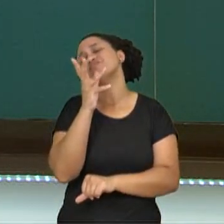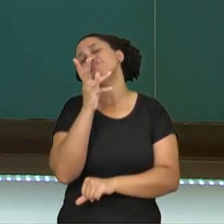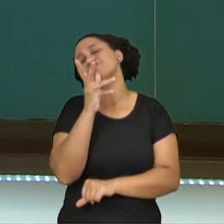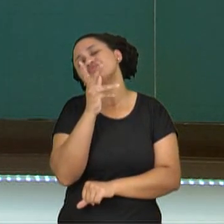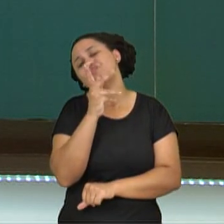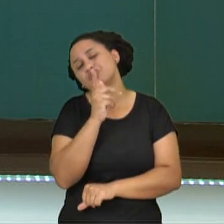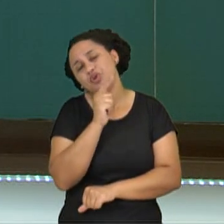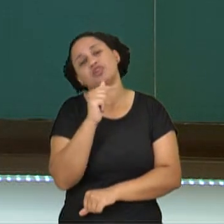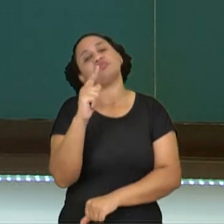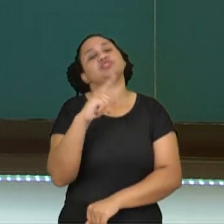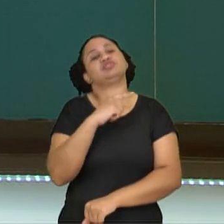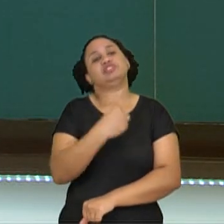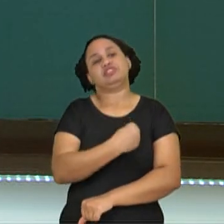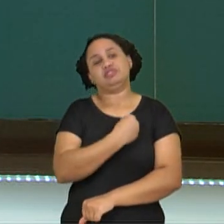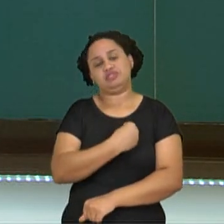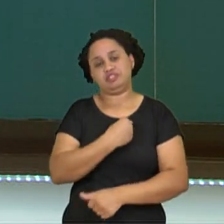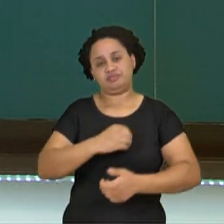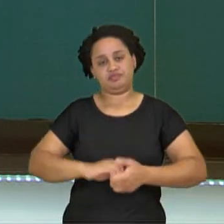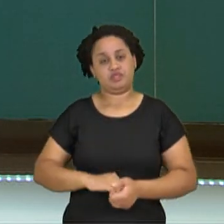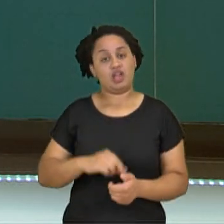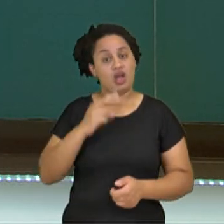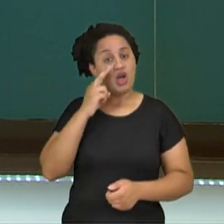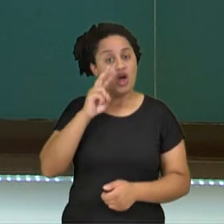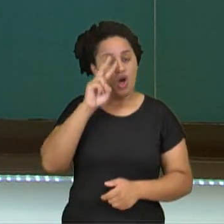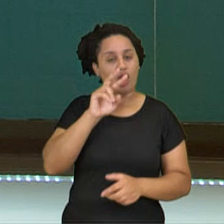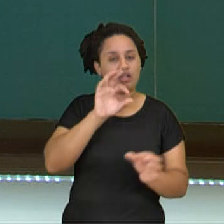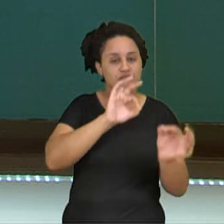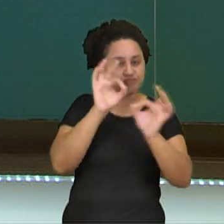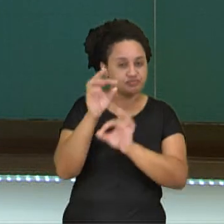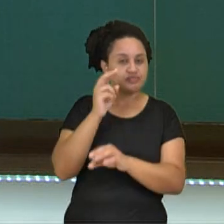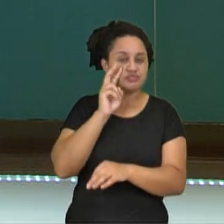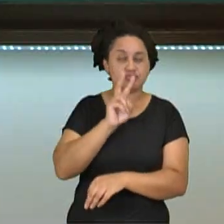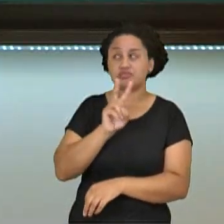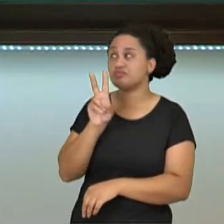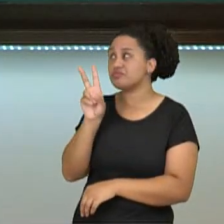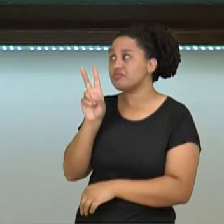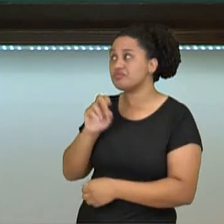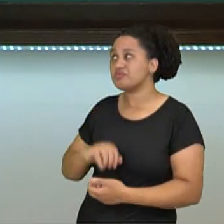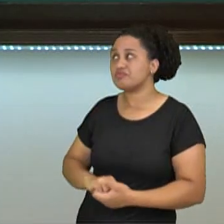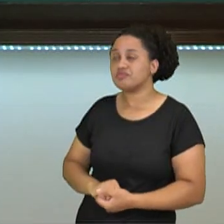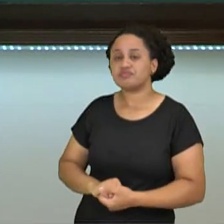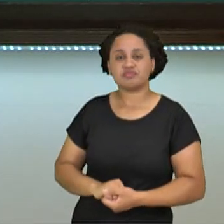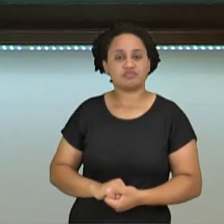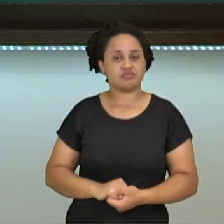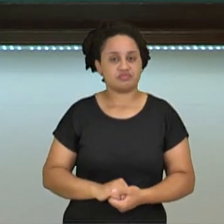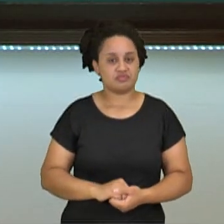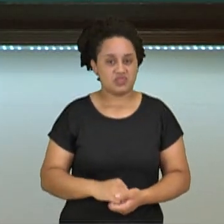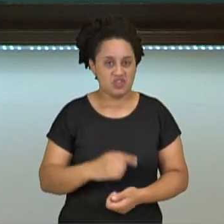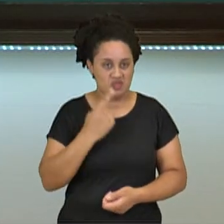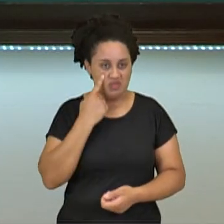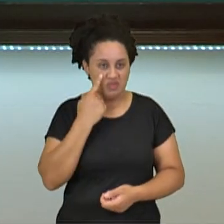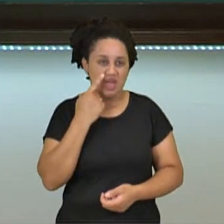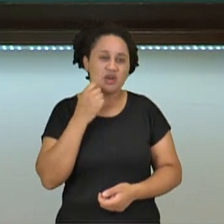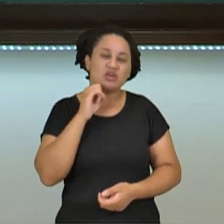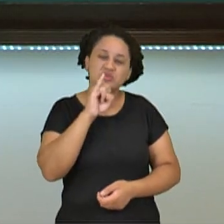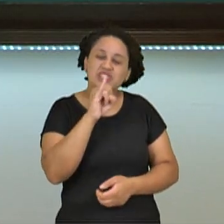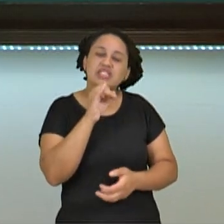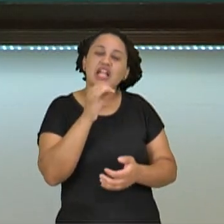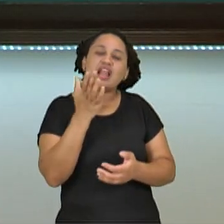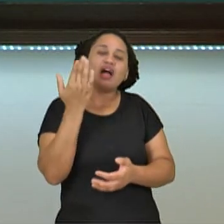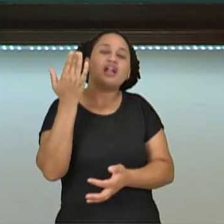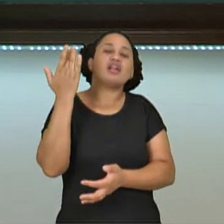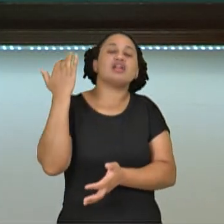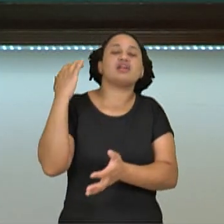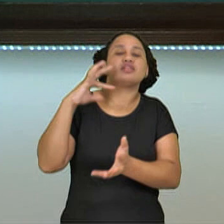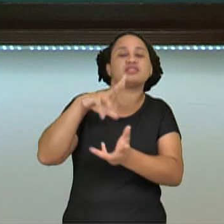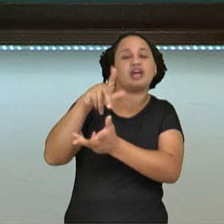vida surgisse. Vamos dar uma olhada nessa animação que eu trago para vocês? É uma simulação da Terra primitiva.